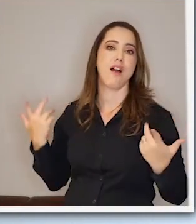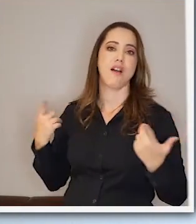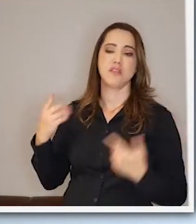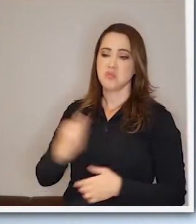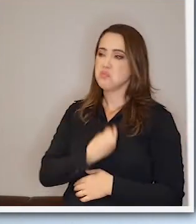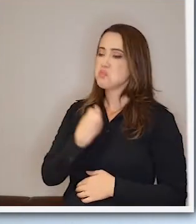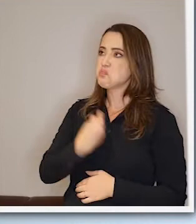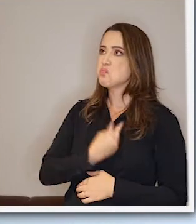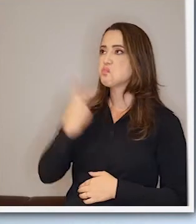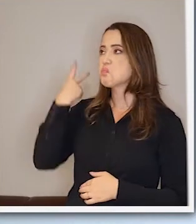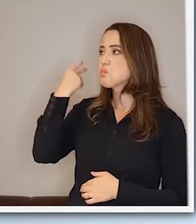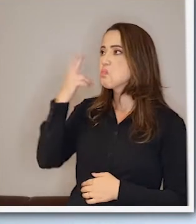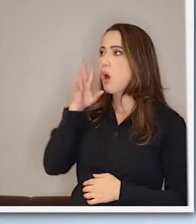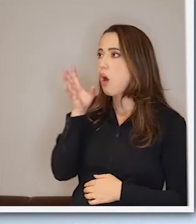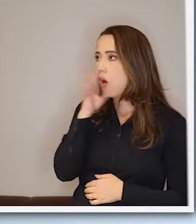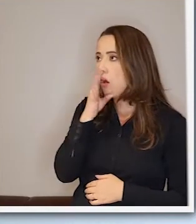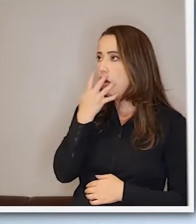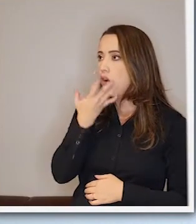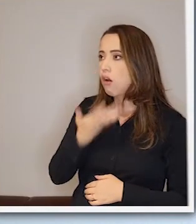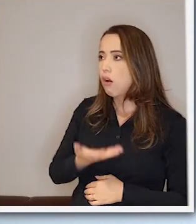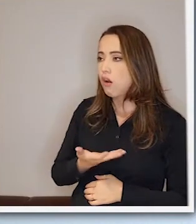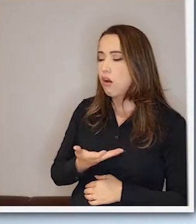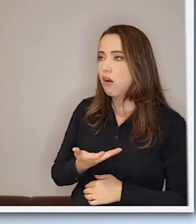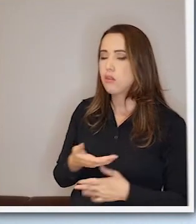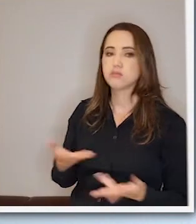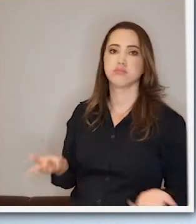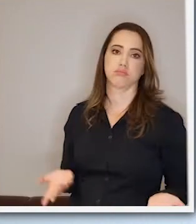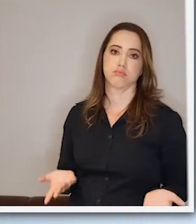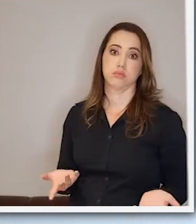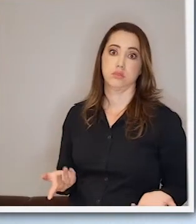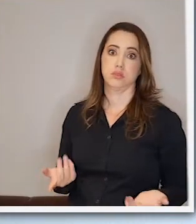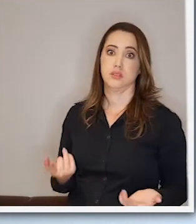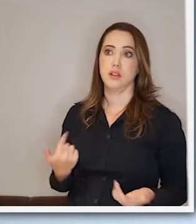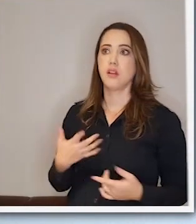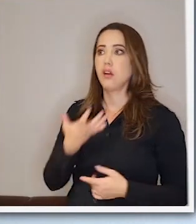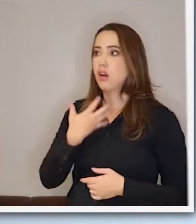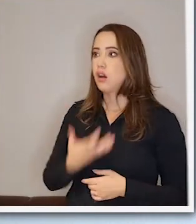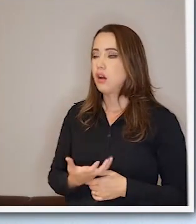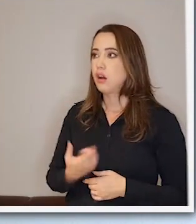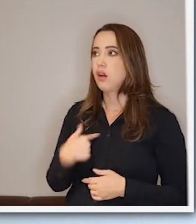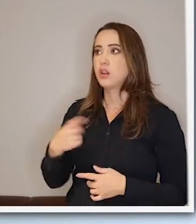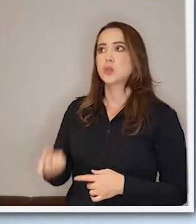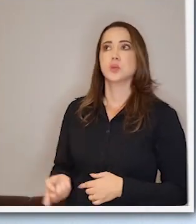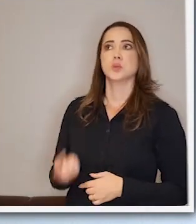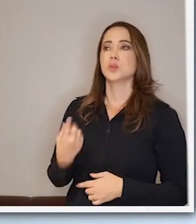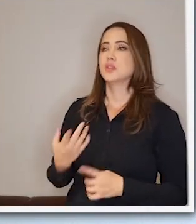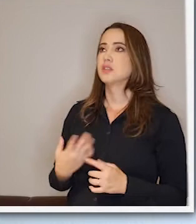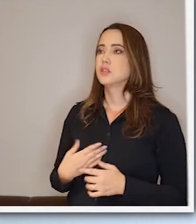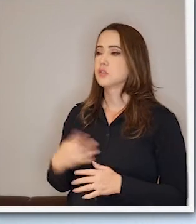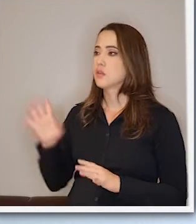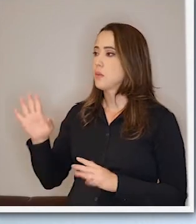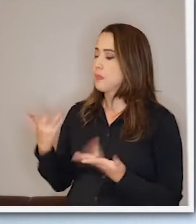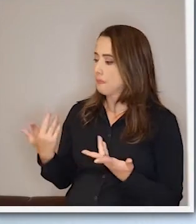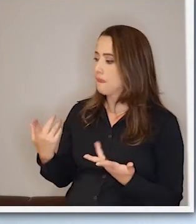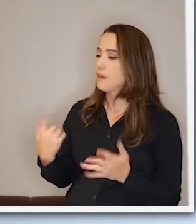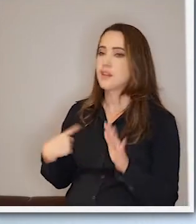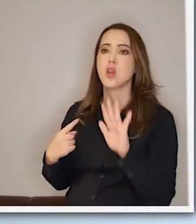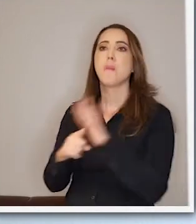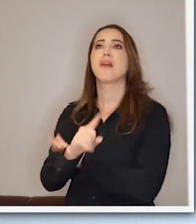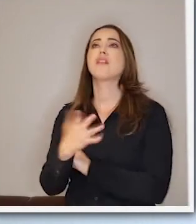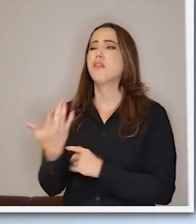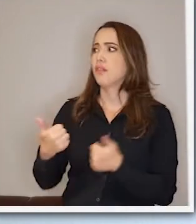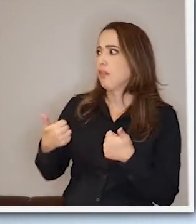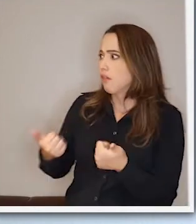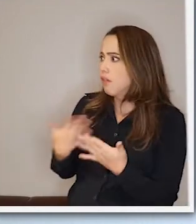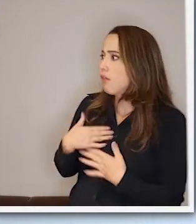luz piscando. Então, exatamente, ele vivia normal. Então, aquilo para mim era mais choque do que para ele. Porque